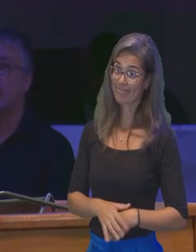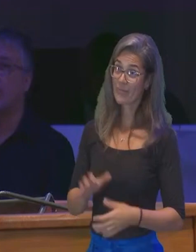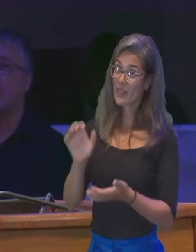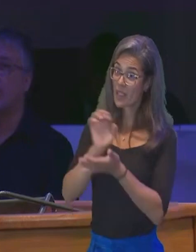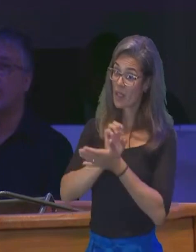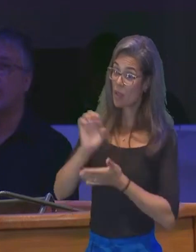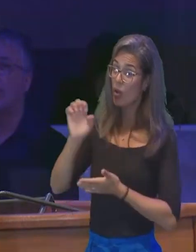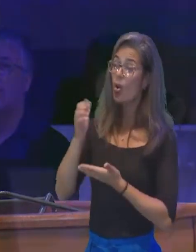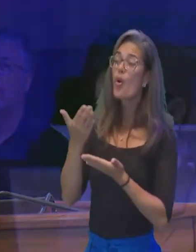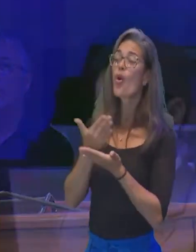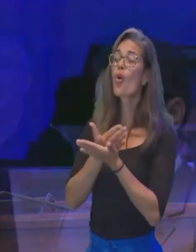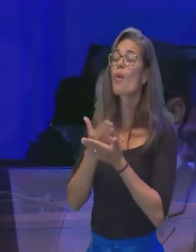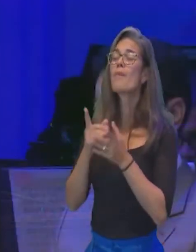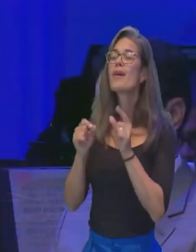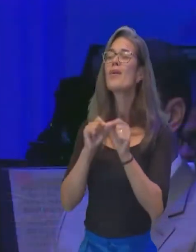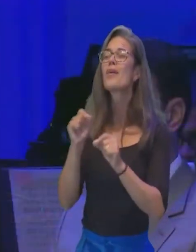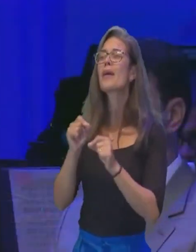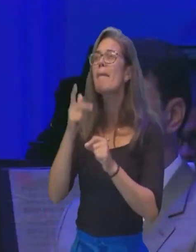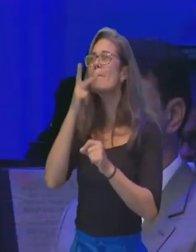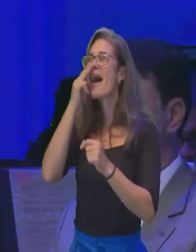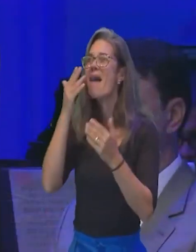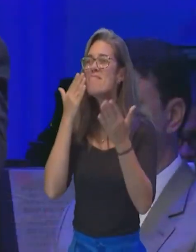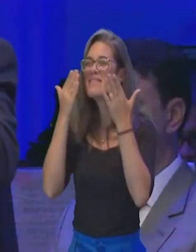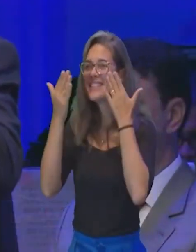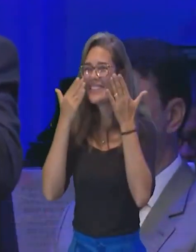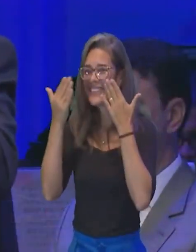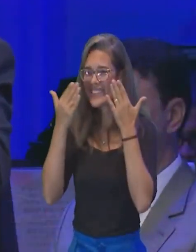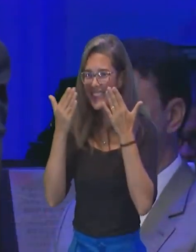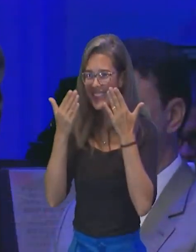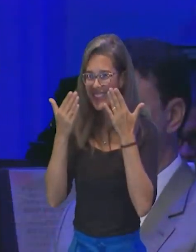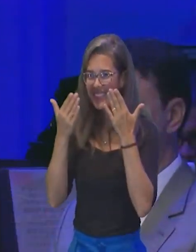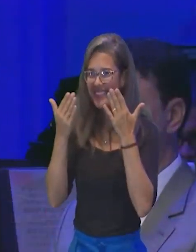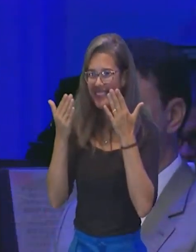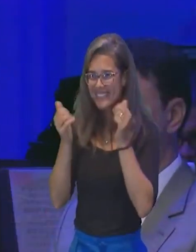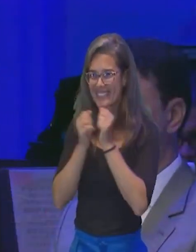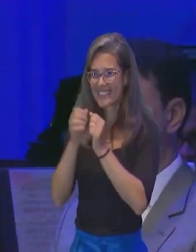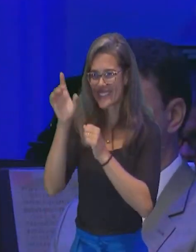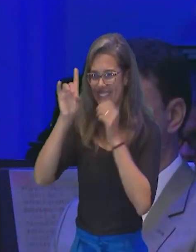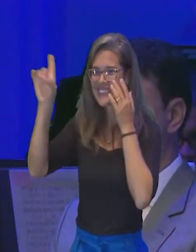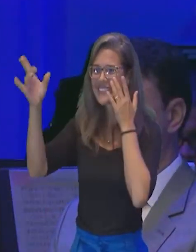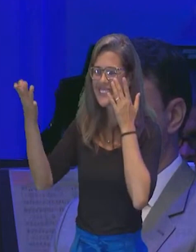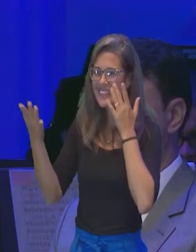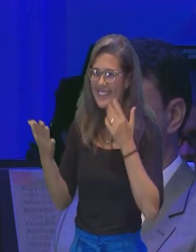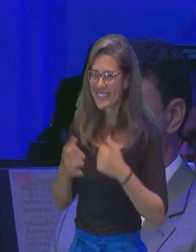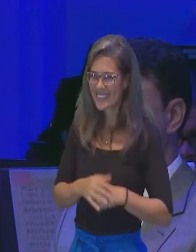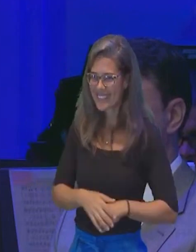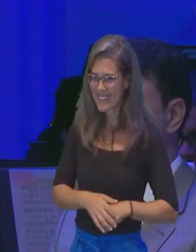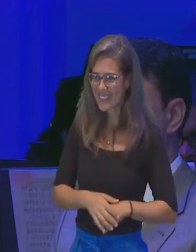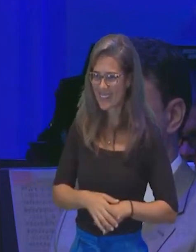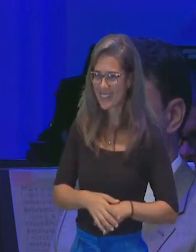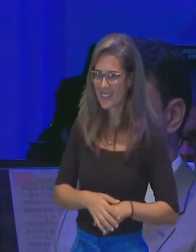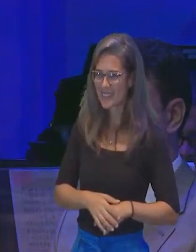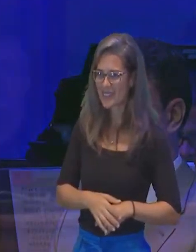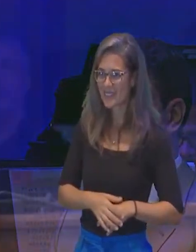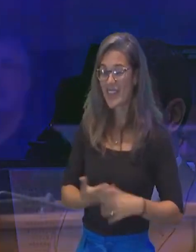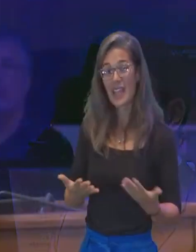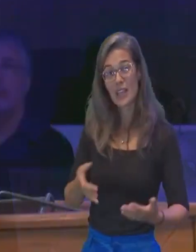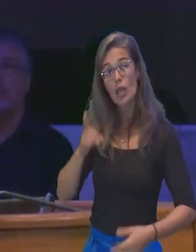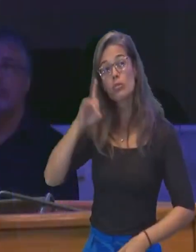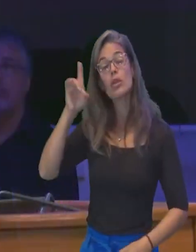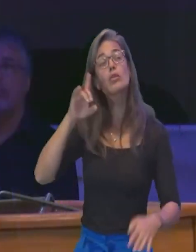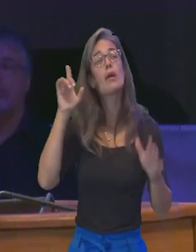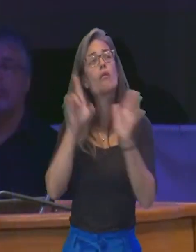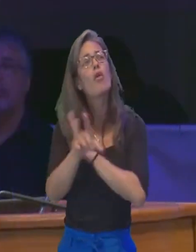uma terapia divina. E eu creio que o Senhor está nos perguntando também nesta noite, mais uma vez: o que fazes